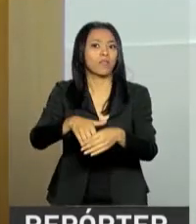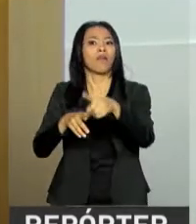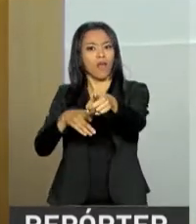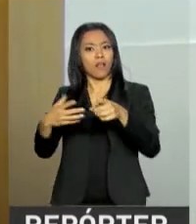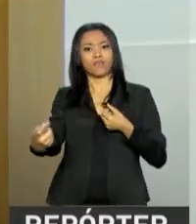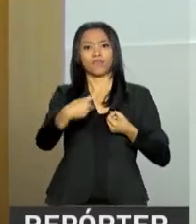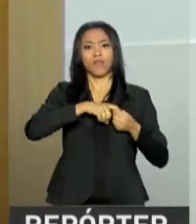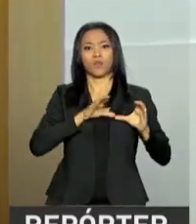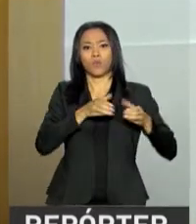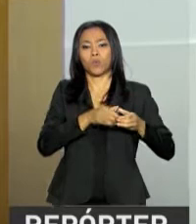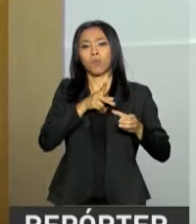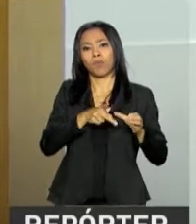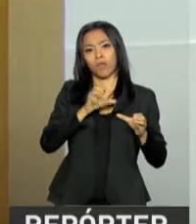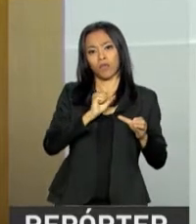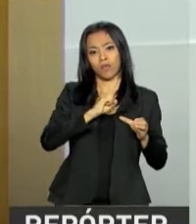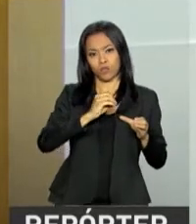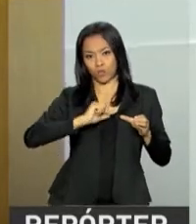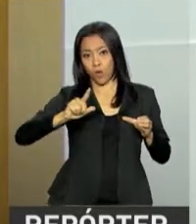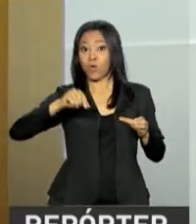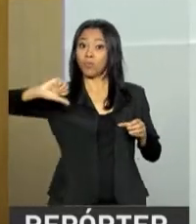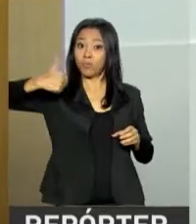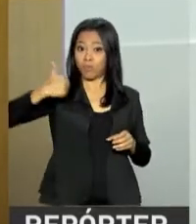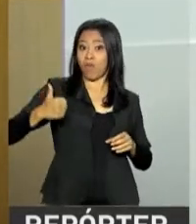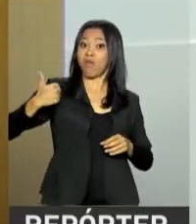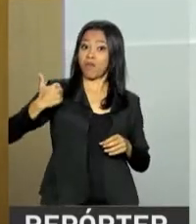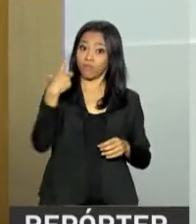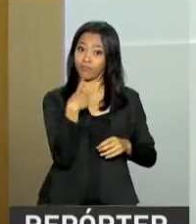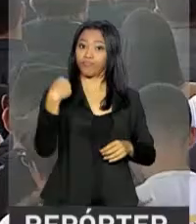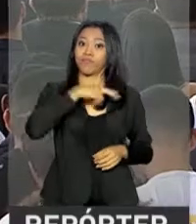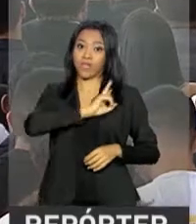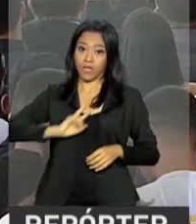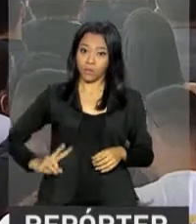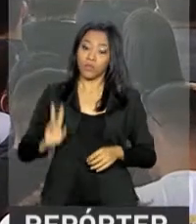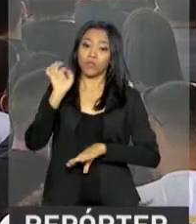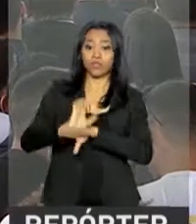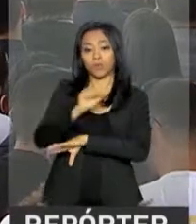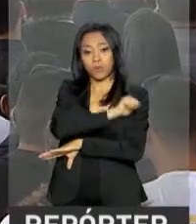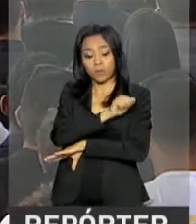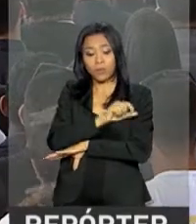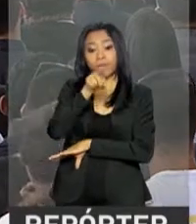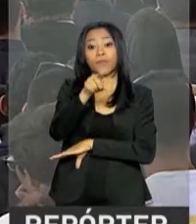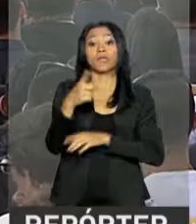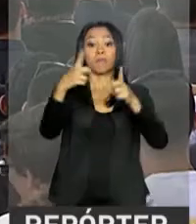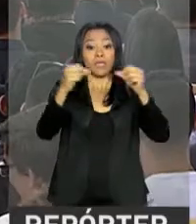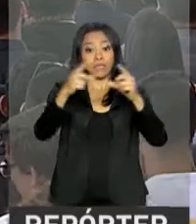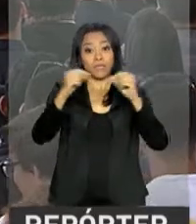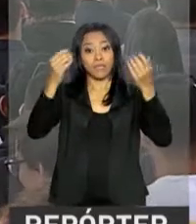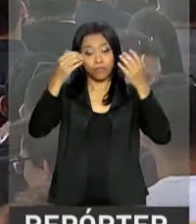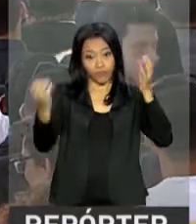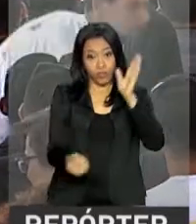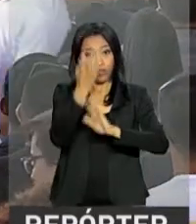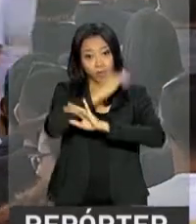ao PSOL e cumpriu o primeiro mandato como vereadora na cidade do Rio de Janeiro. Em Brasília, durante o lançamento do programa